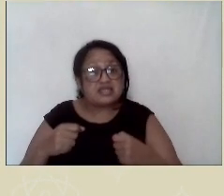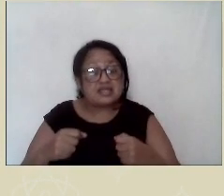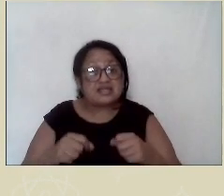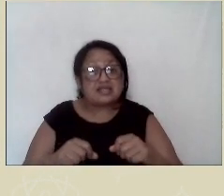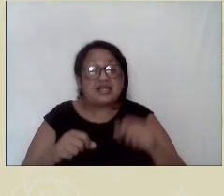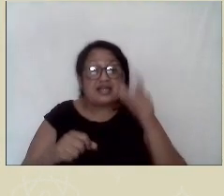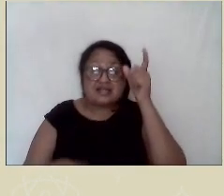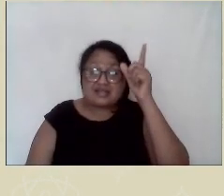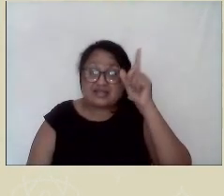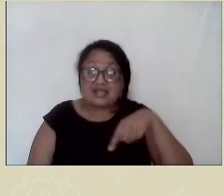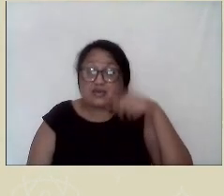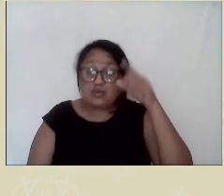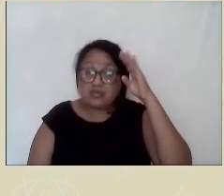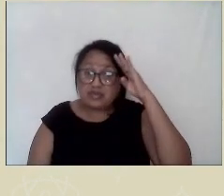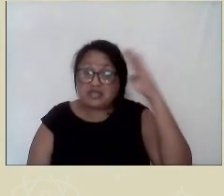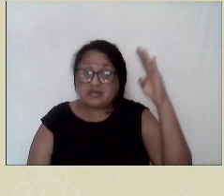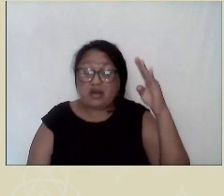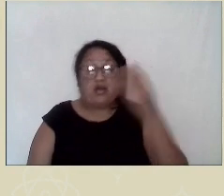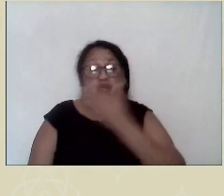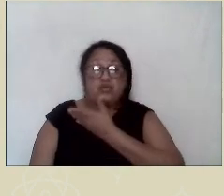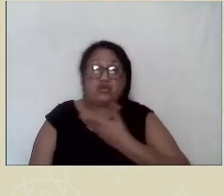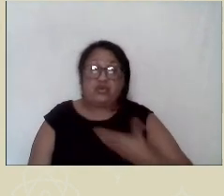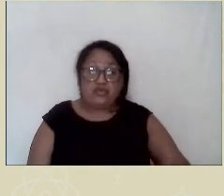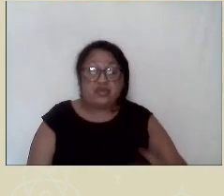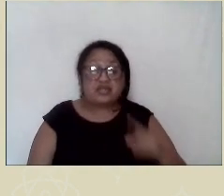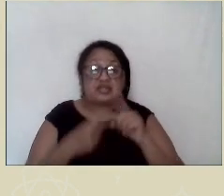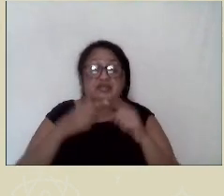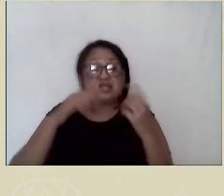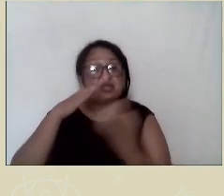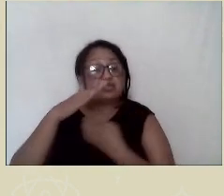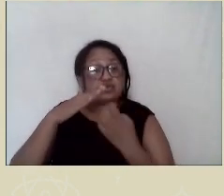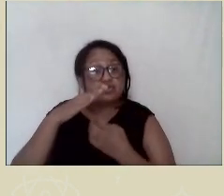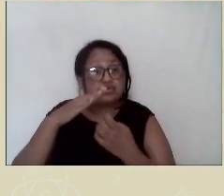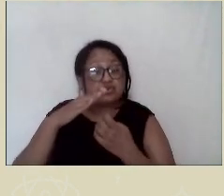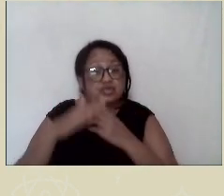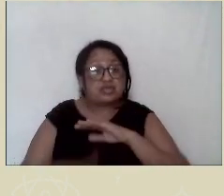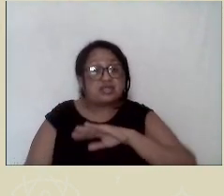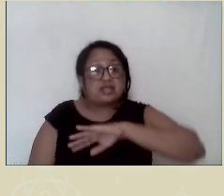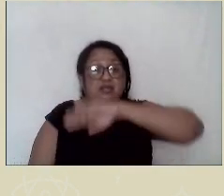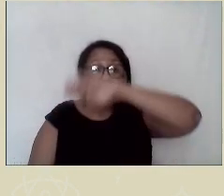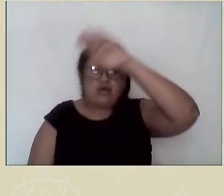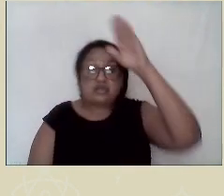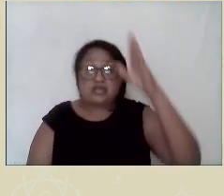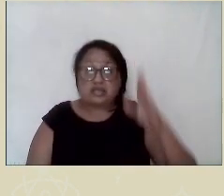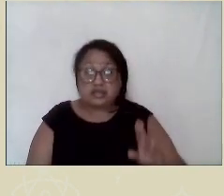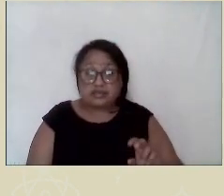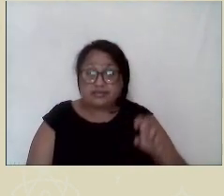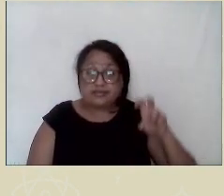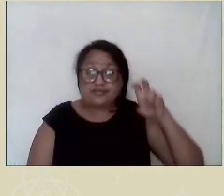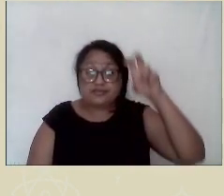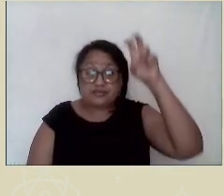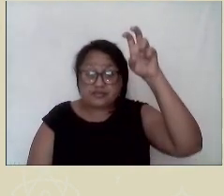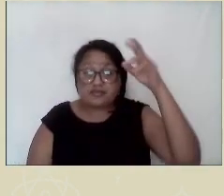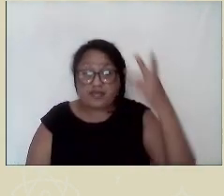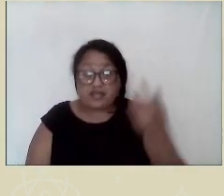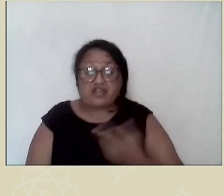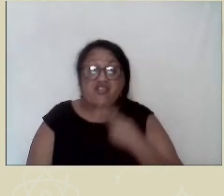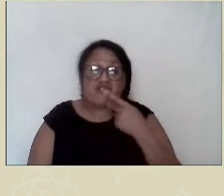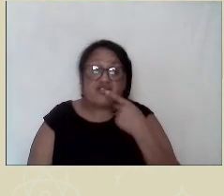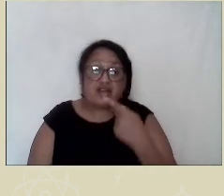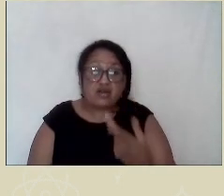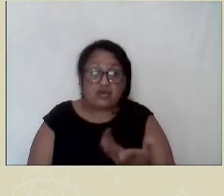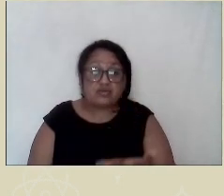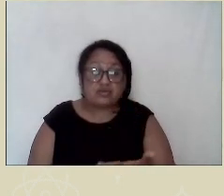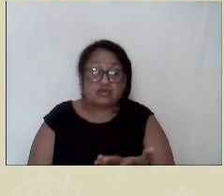para o governo quanto para a indústria do montanhismo afirmou Dambar Parajuli presidente dessa associação de operadores de